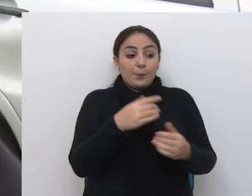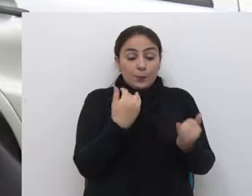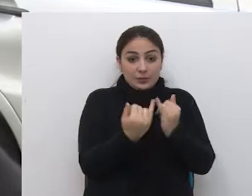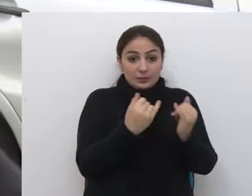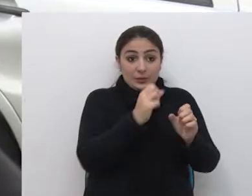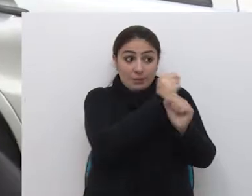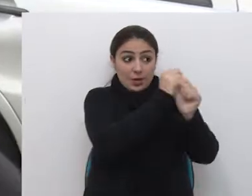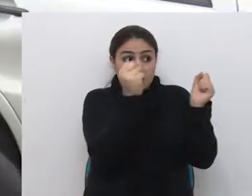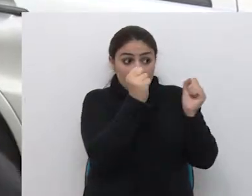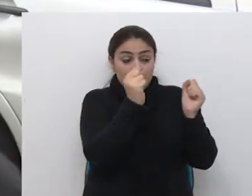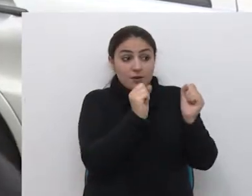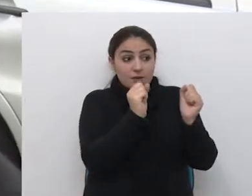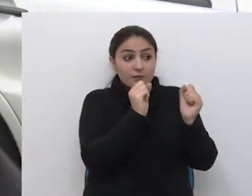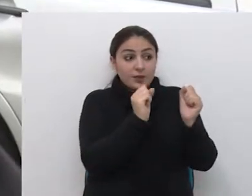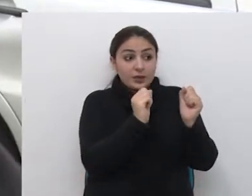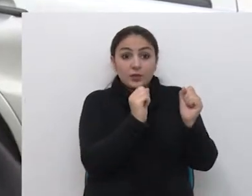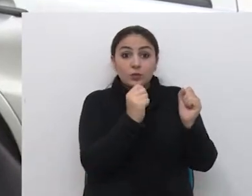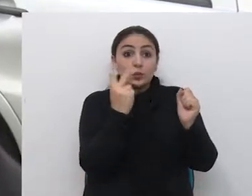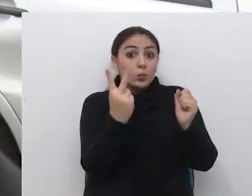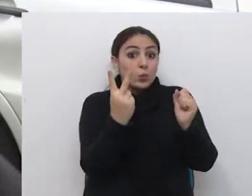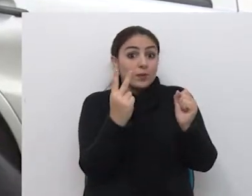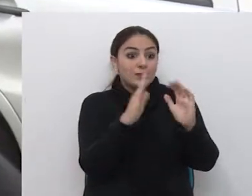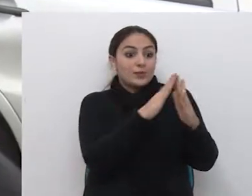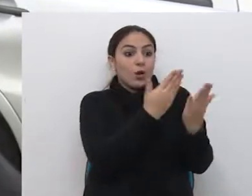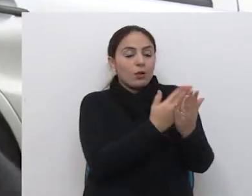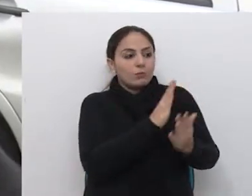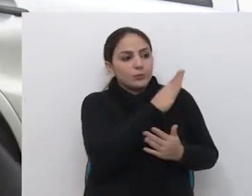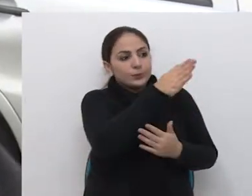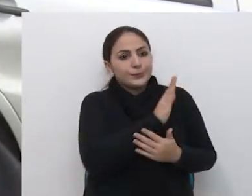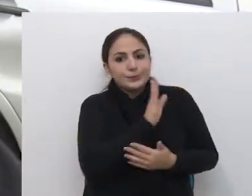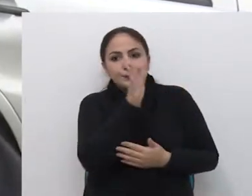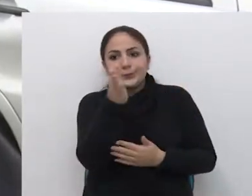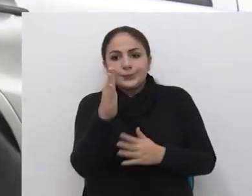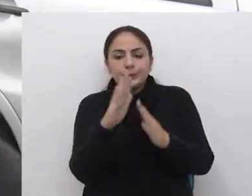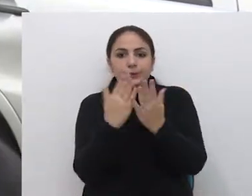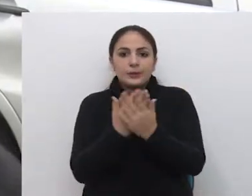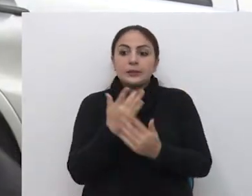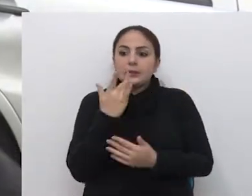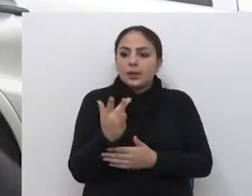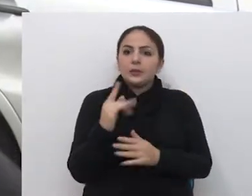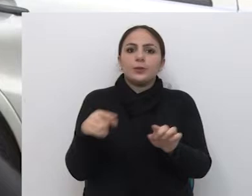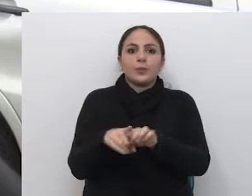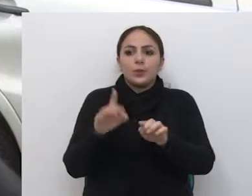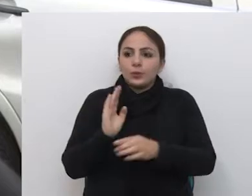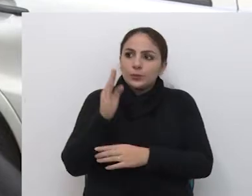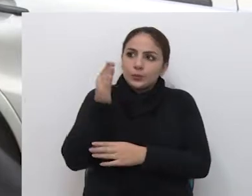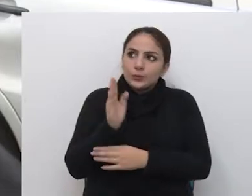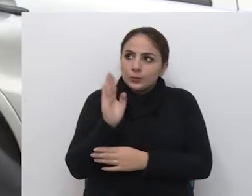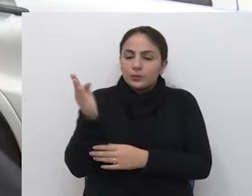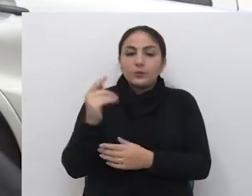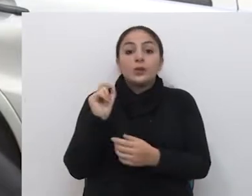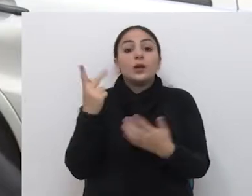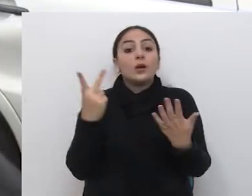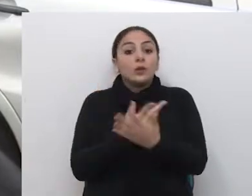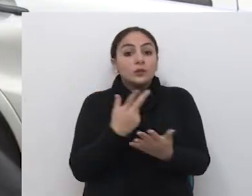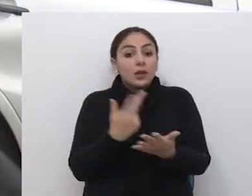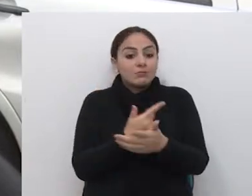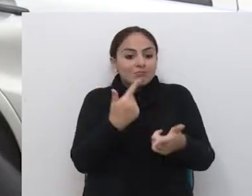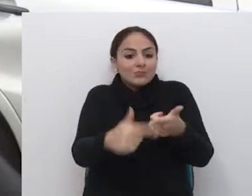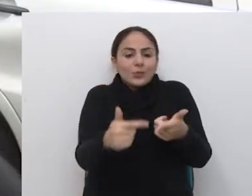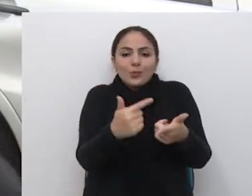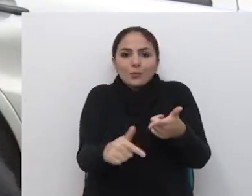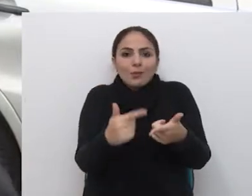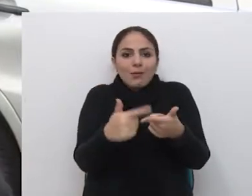da manhã eles têm que se deslocar para 2 unidades e o período da tarde também eles têm que se deslocar para 2 unidades. E um conflito